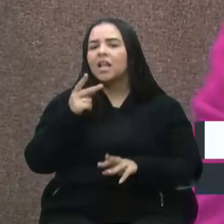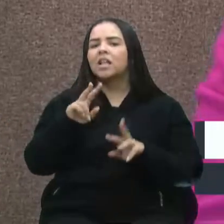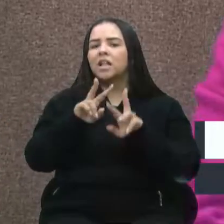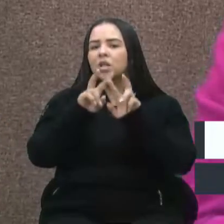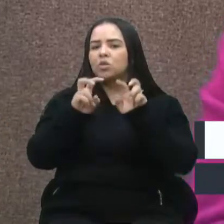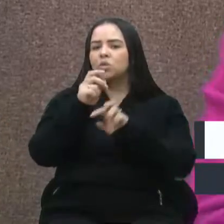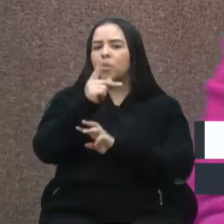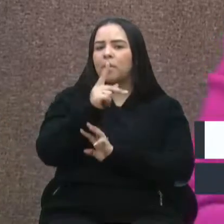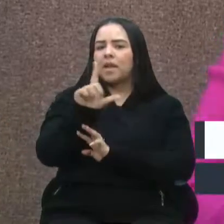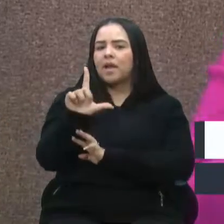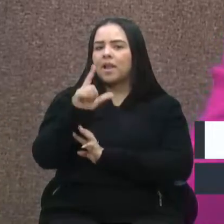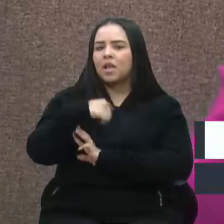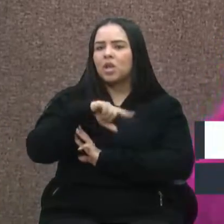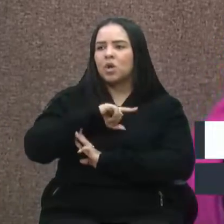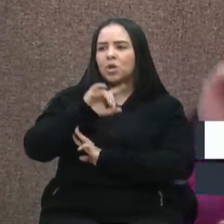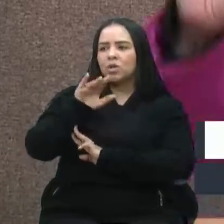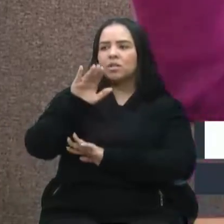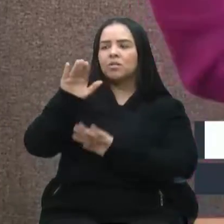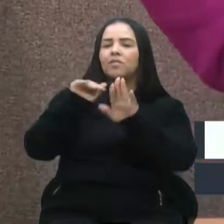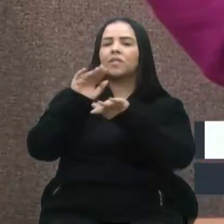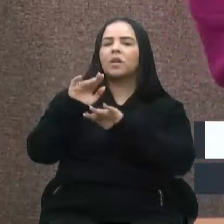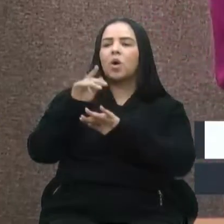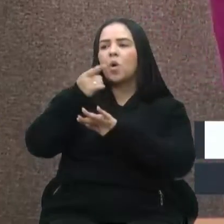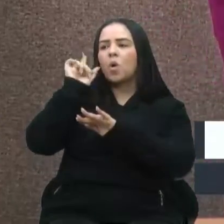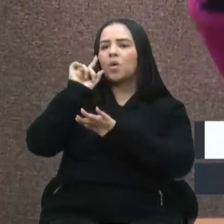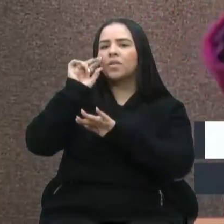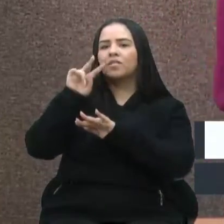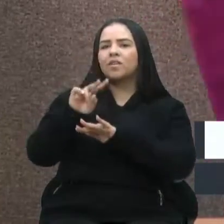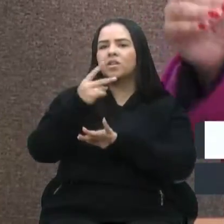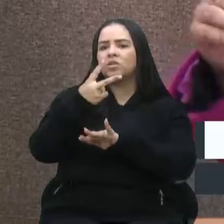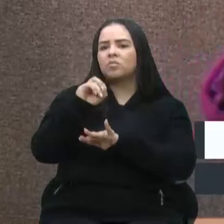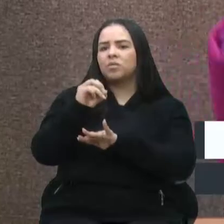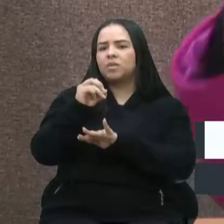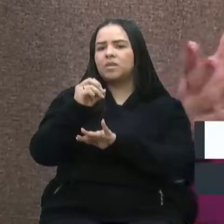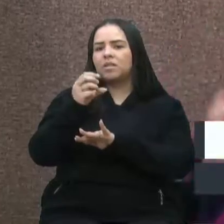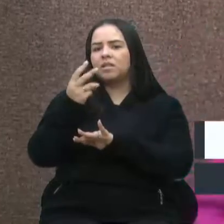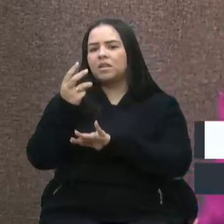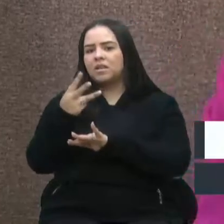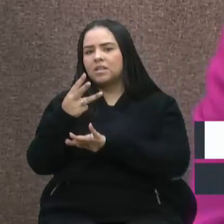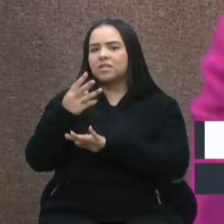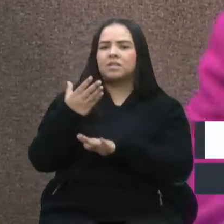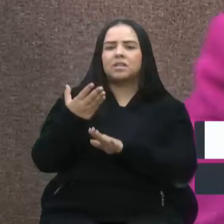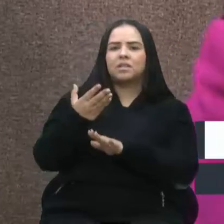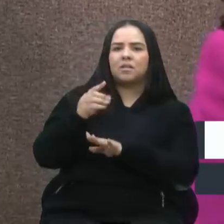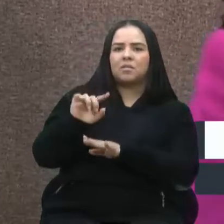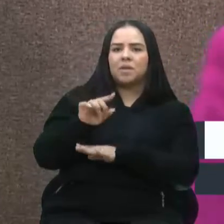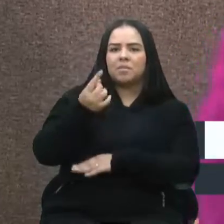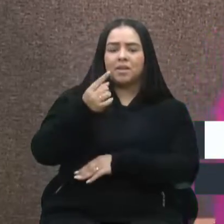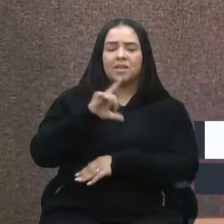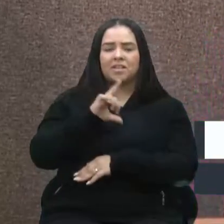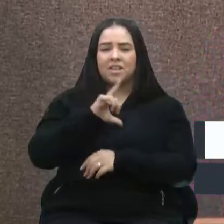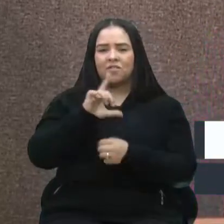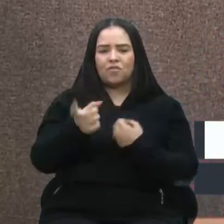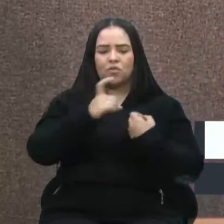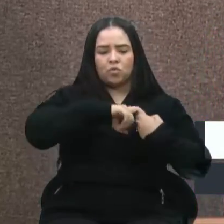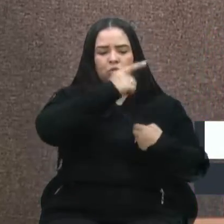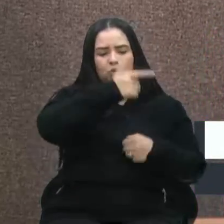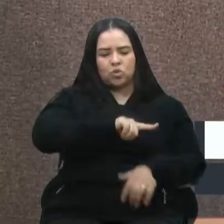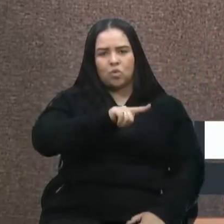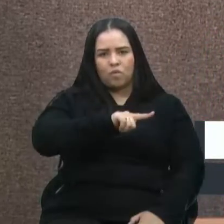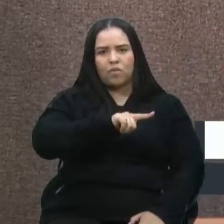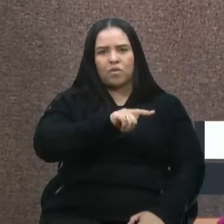PL inclusive que nós fomos buscar ontem lemos os dois lá o primeiro 2013 depois né quando o deputado voltou com ele também